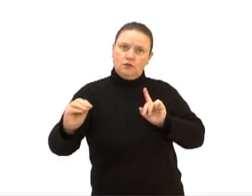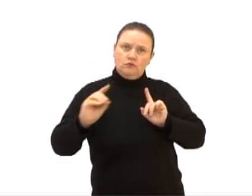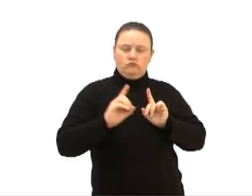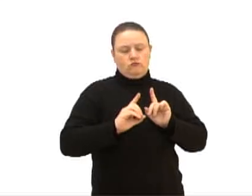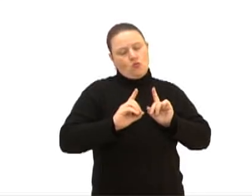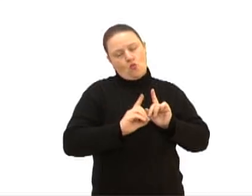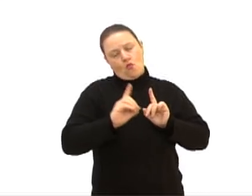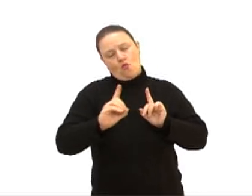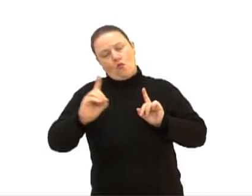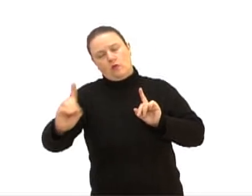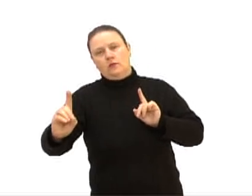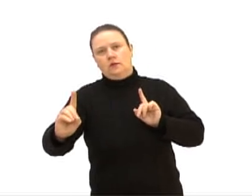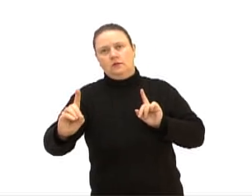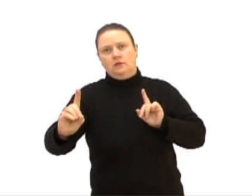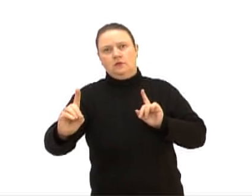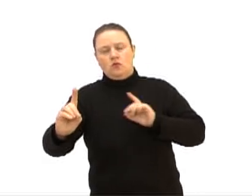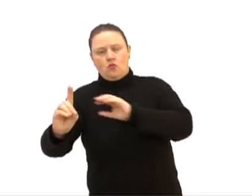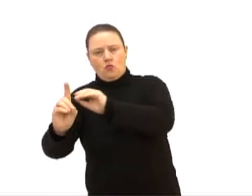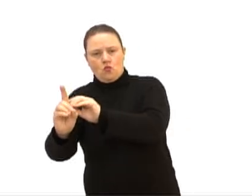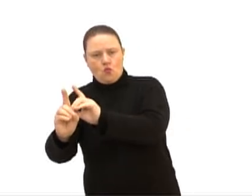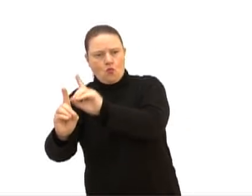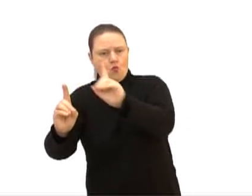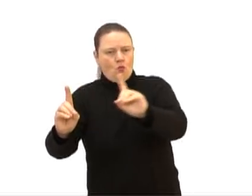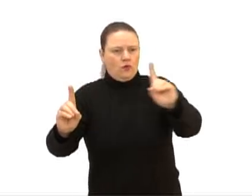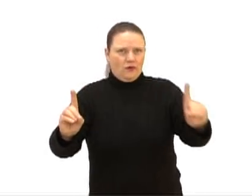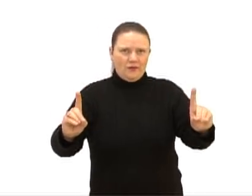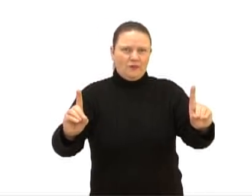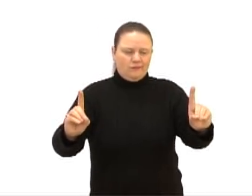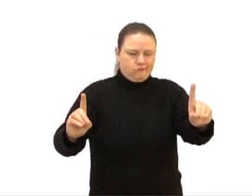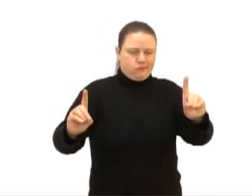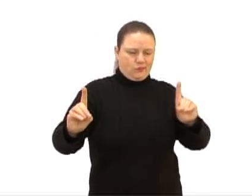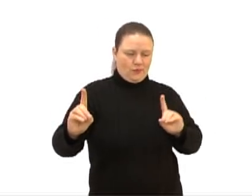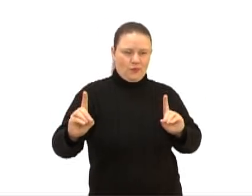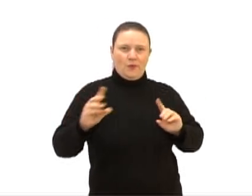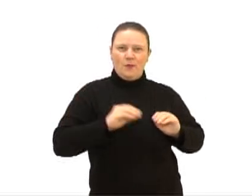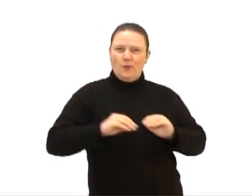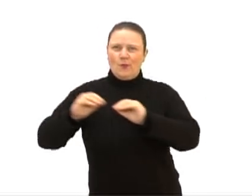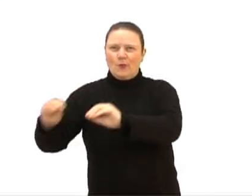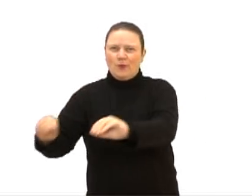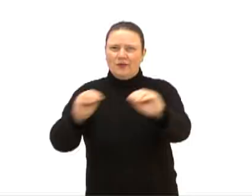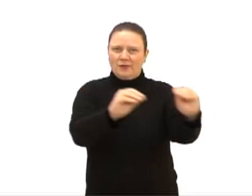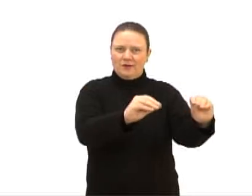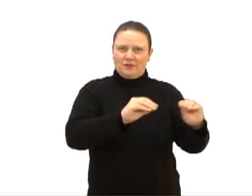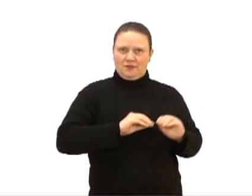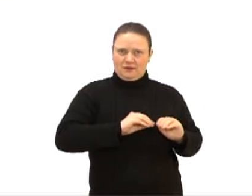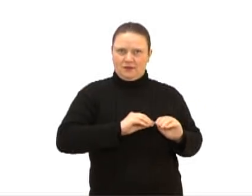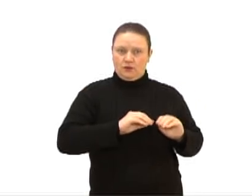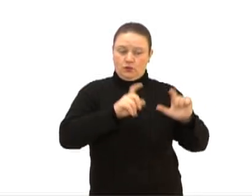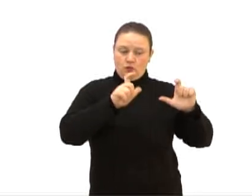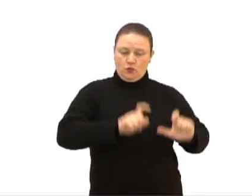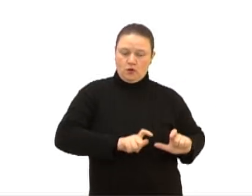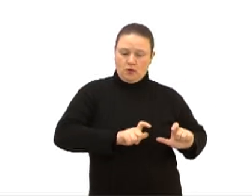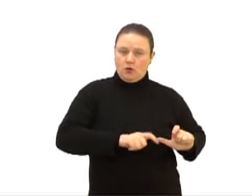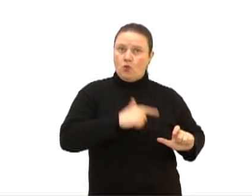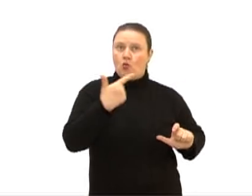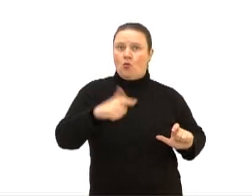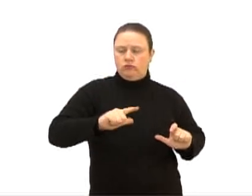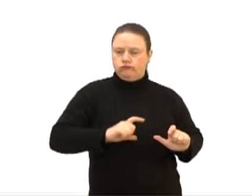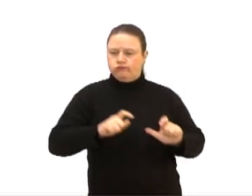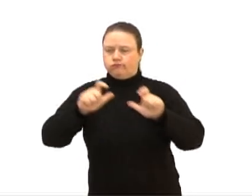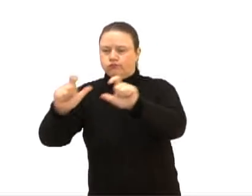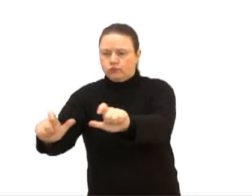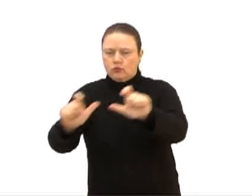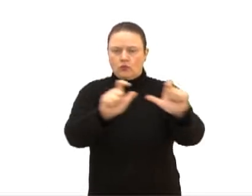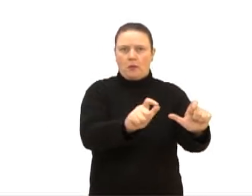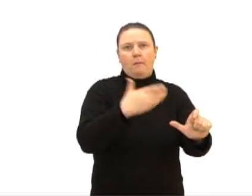né? Que retira ou se retira. E o dois, que ou quem se retira de uma região para outra em busca